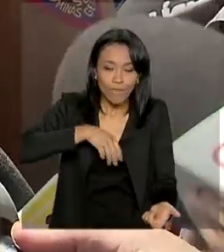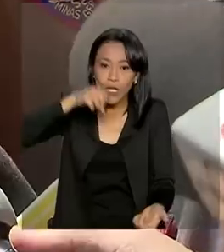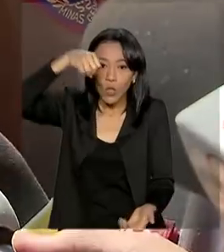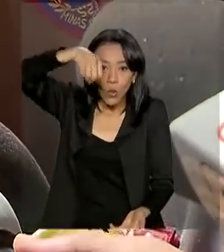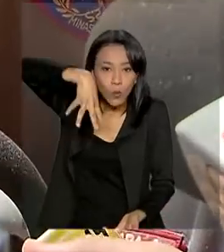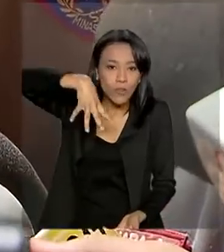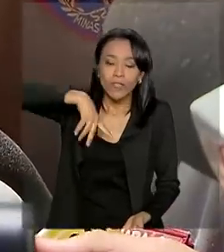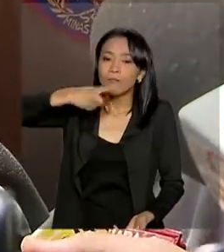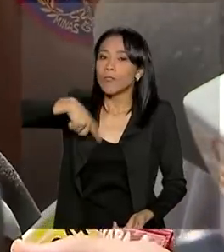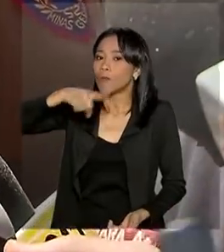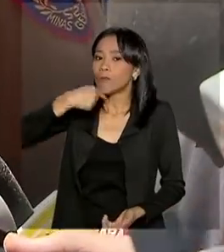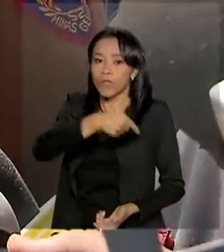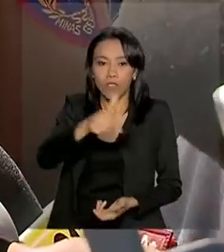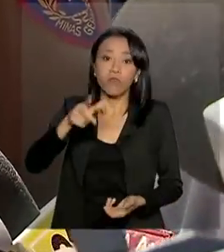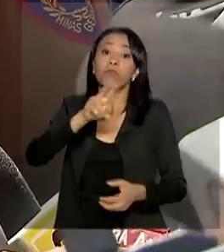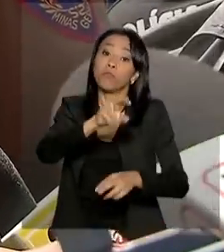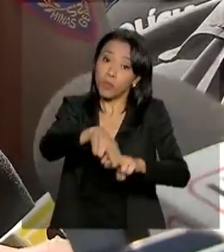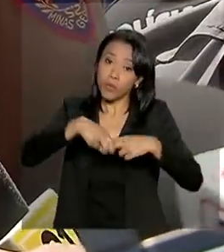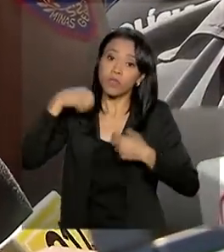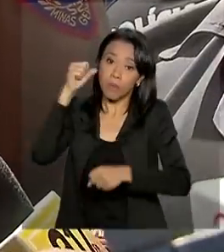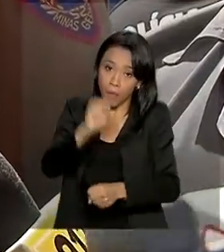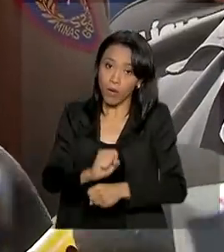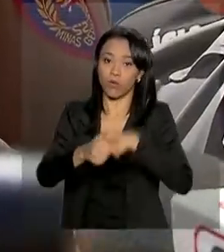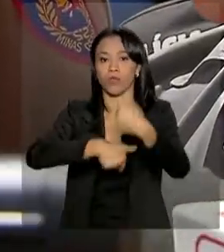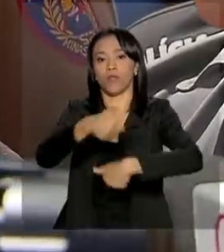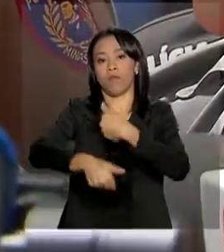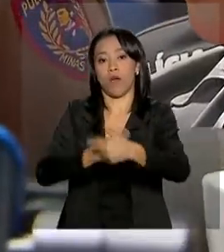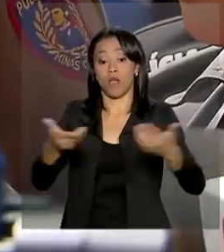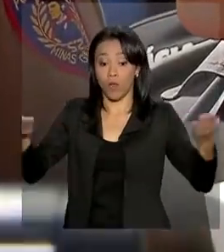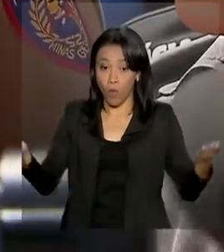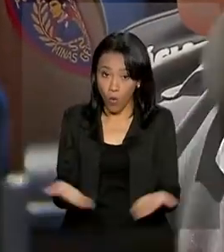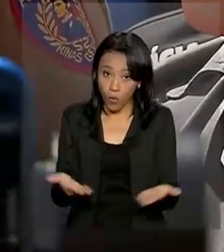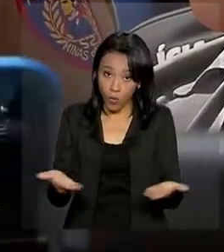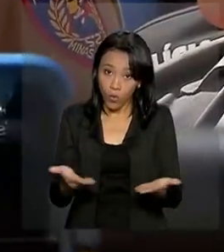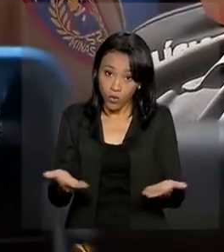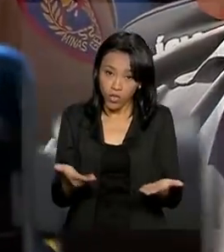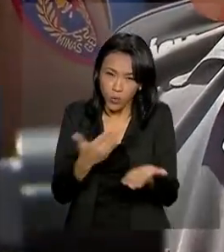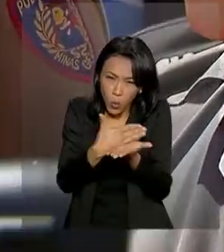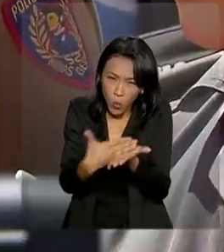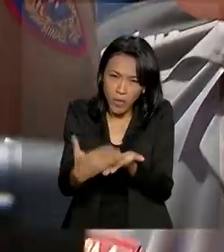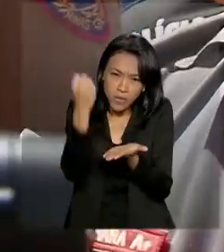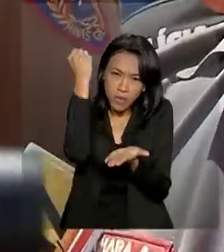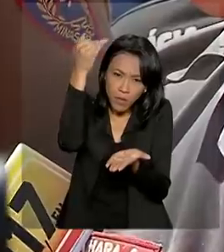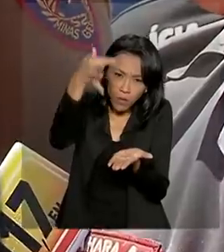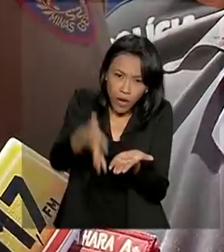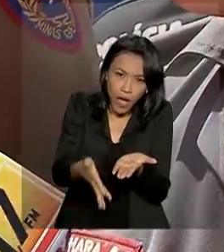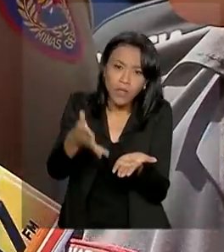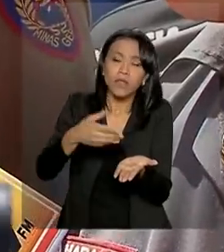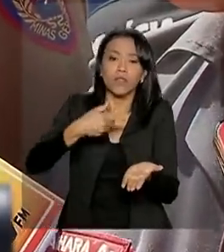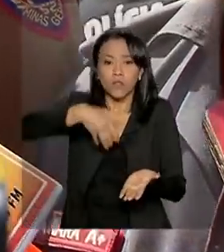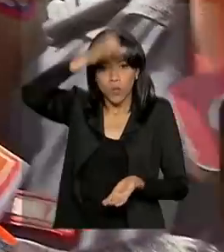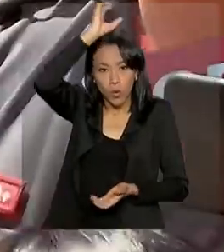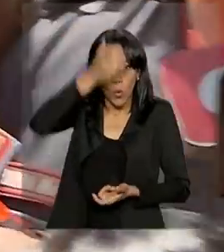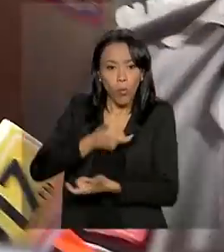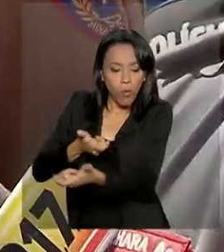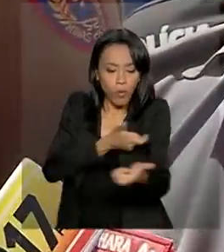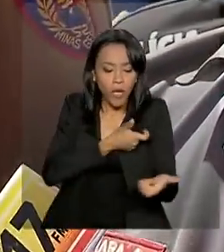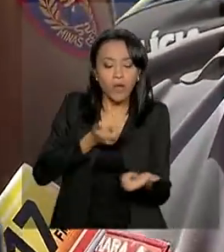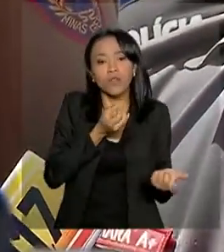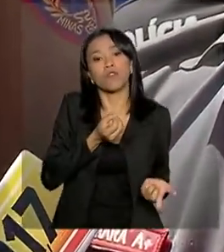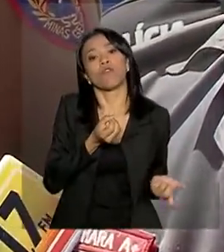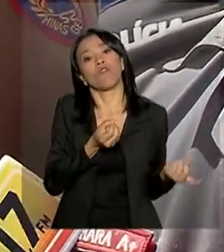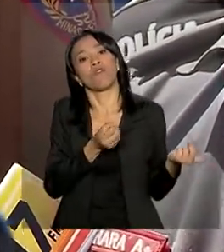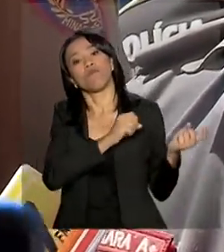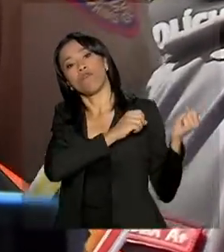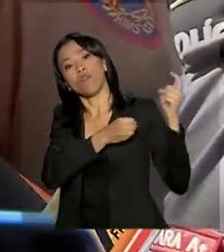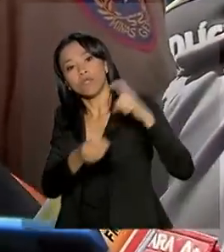que ser interrompida nesse momento. Mas imediatamente hoje, no início da madrugada, os bombeiros deslocaram para o local do ônibus e